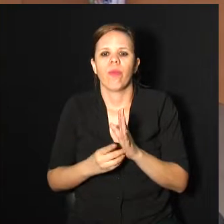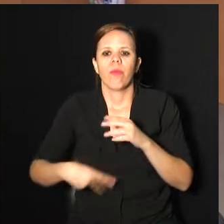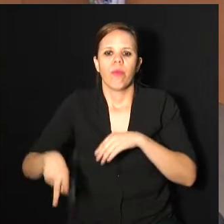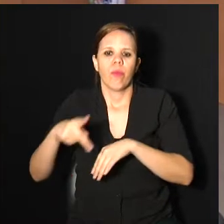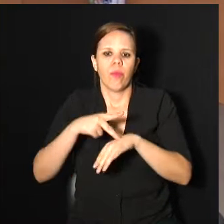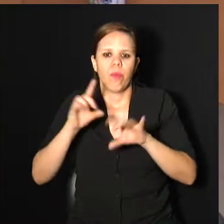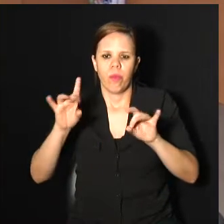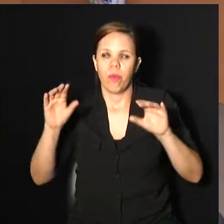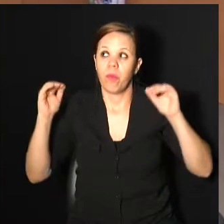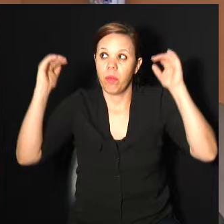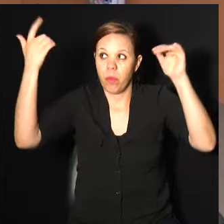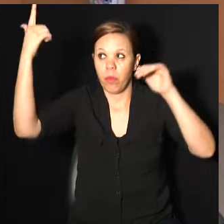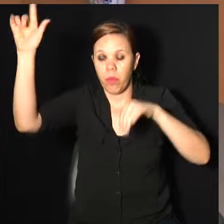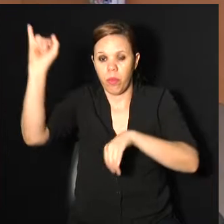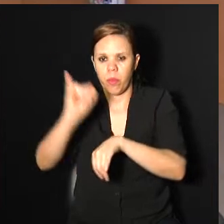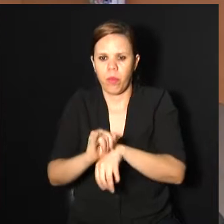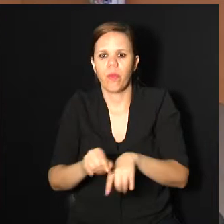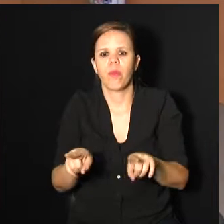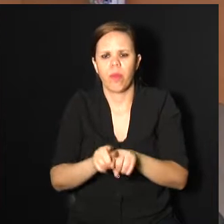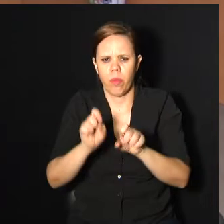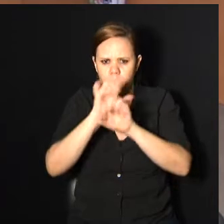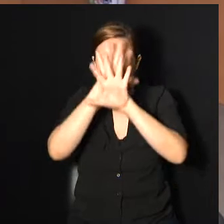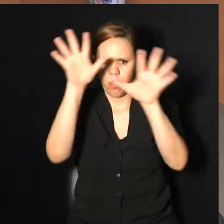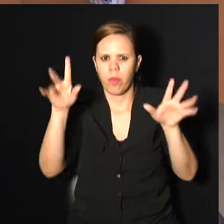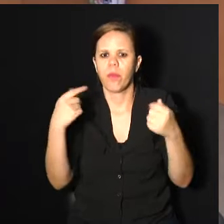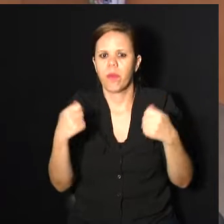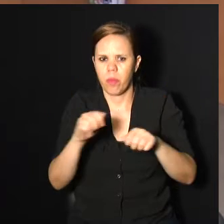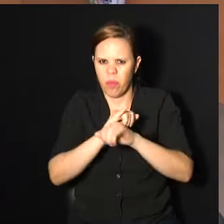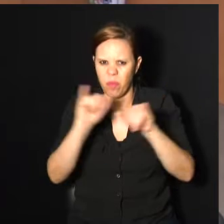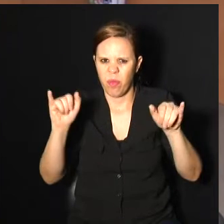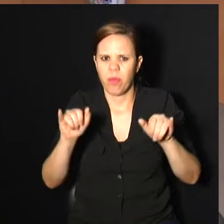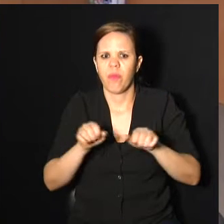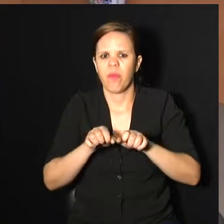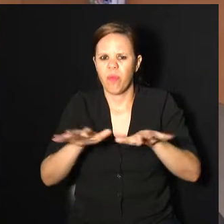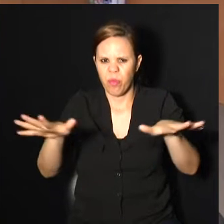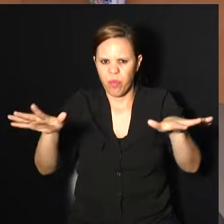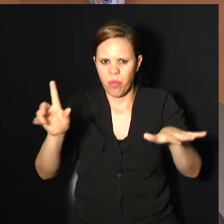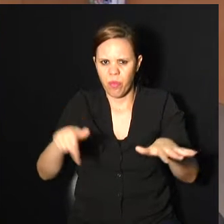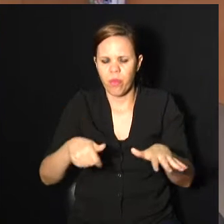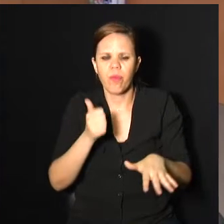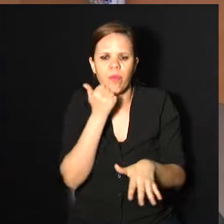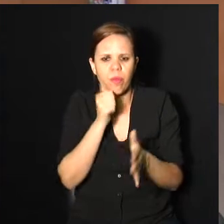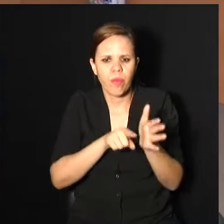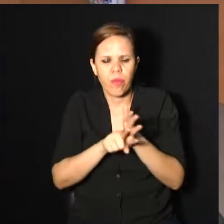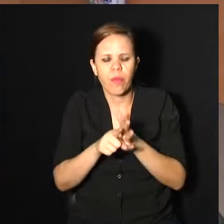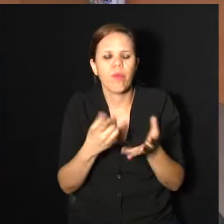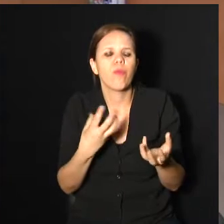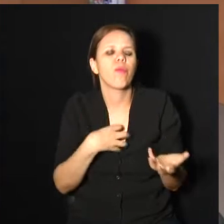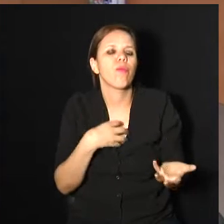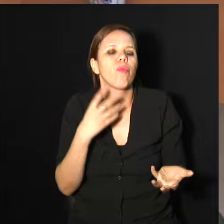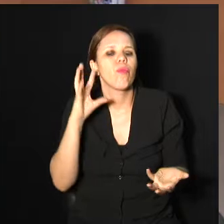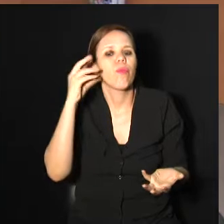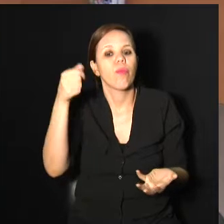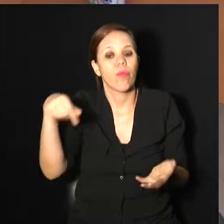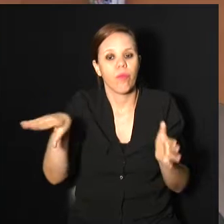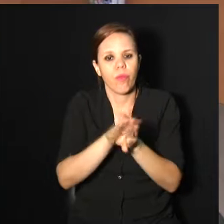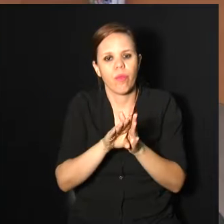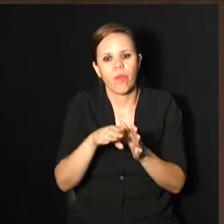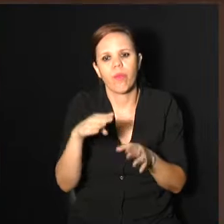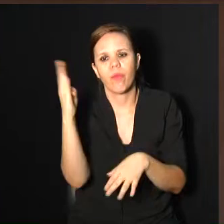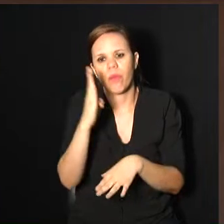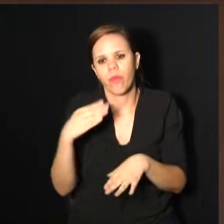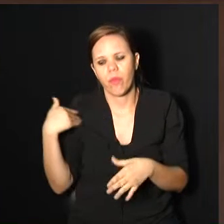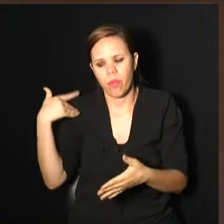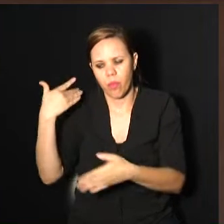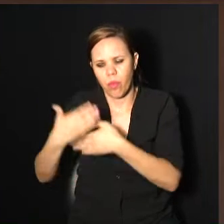primeiro mundo, ficou claro que é preciso popularizar a ciência como uma forma de entender o mundo. E isso chegou no Brasil nas últimas décadas.